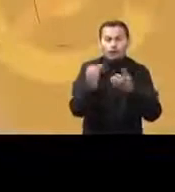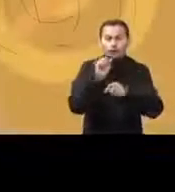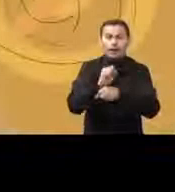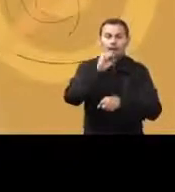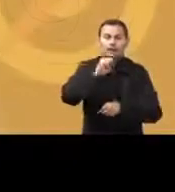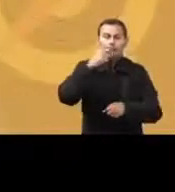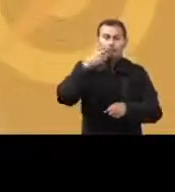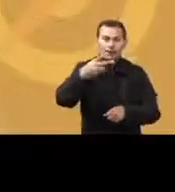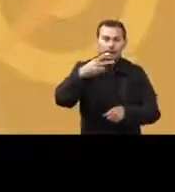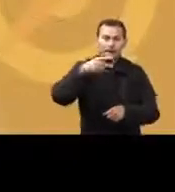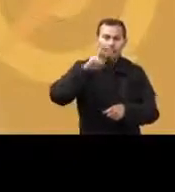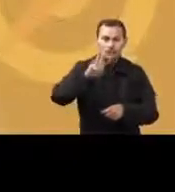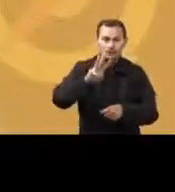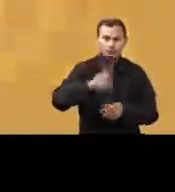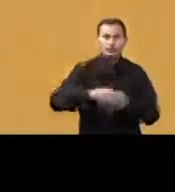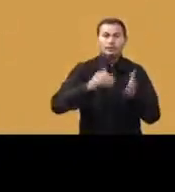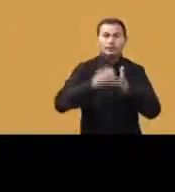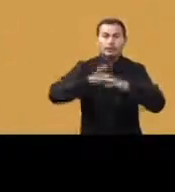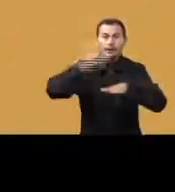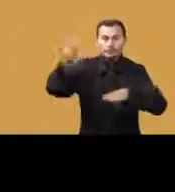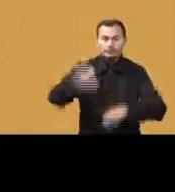a SP3. Até mais!